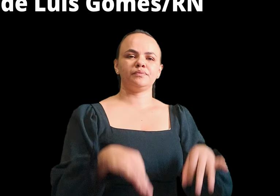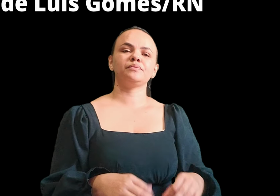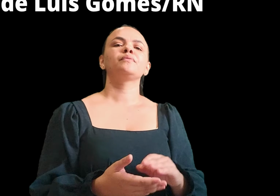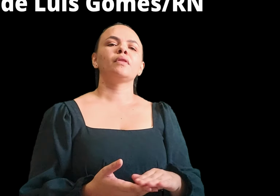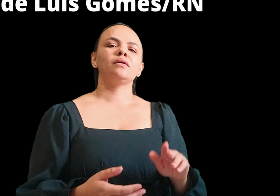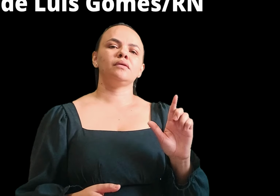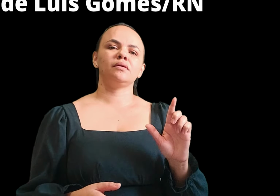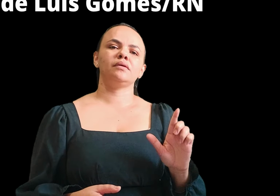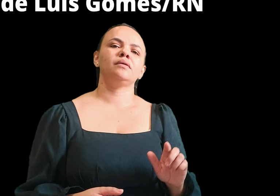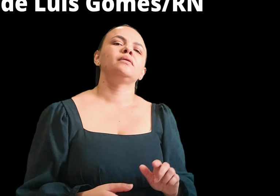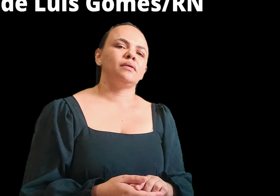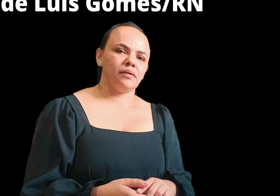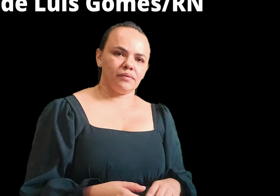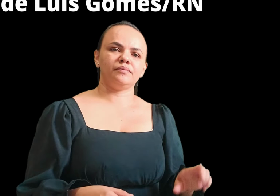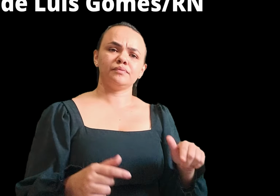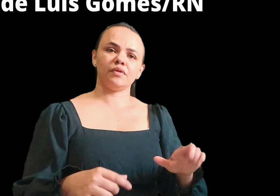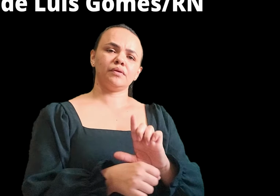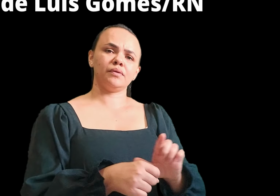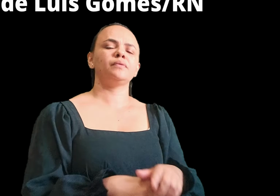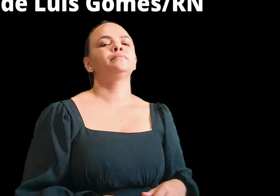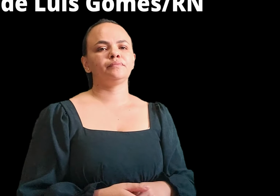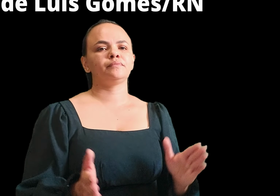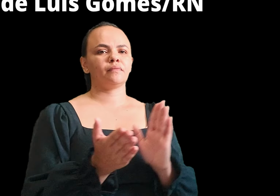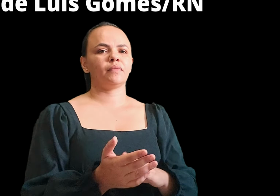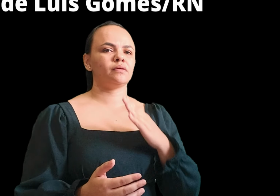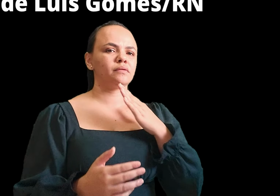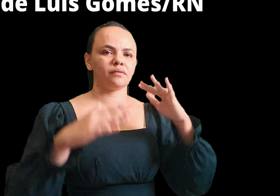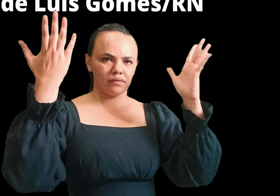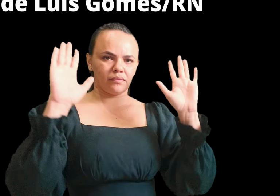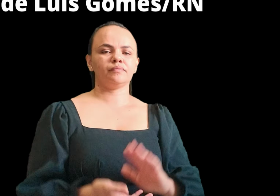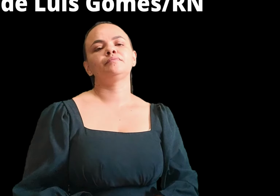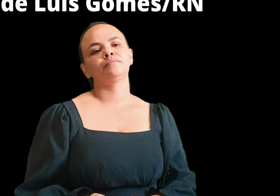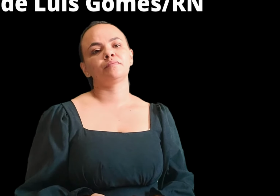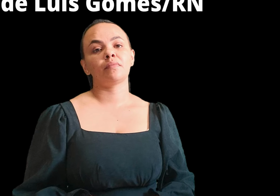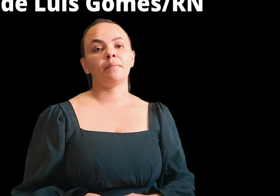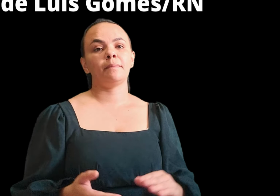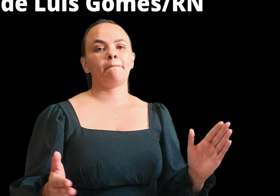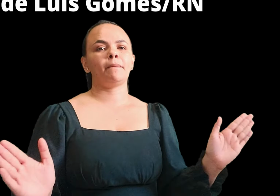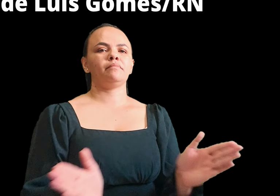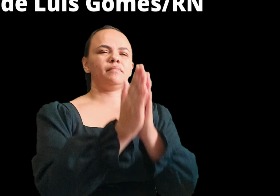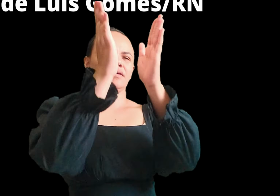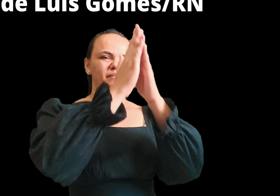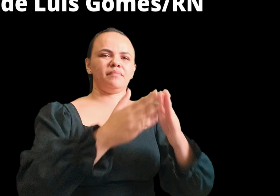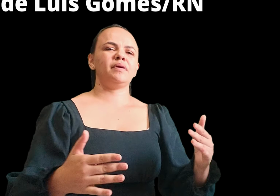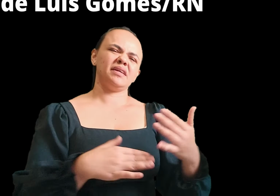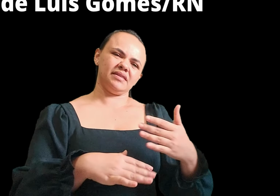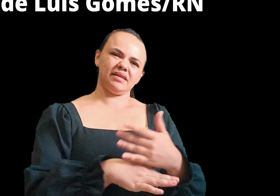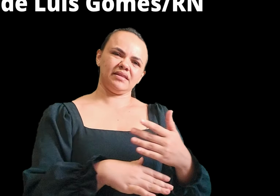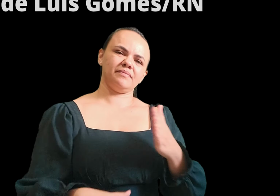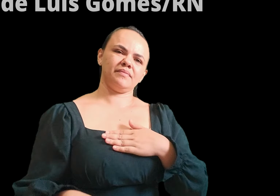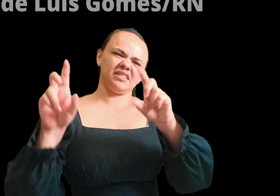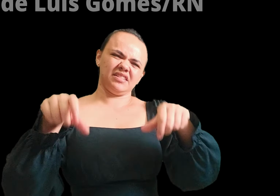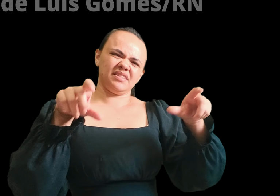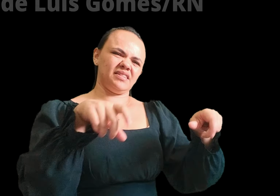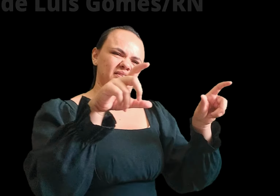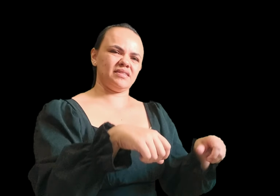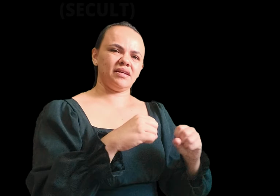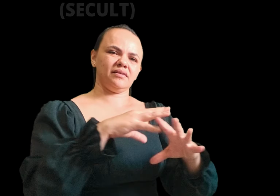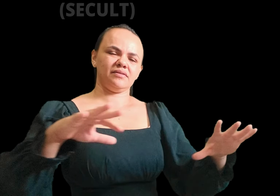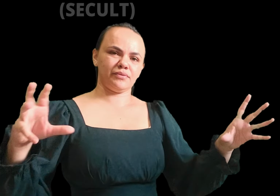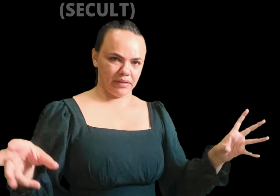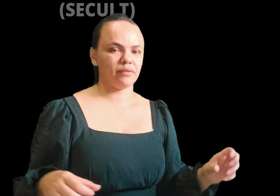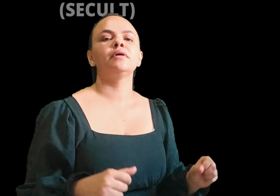Gomes dizendo Bendita minha cidade de roçados circuladas onde ao